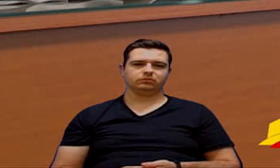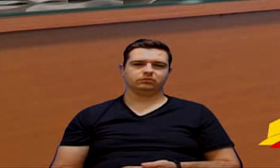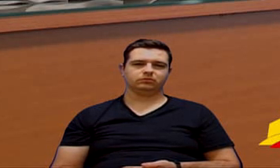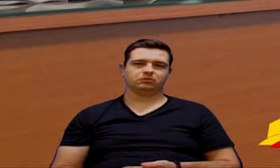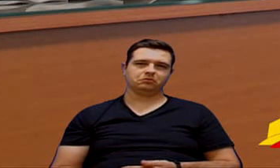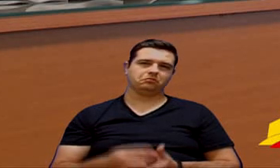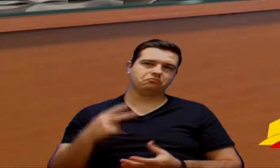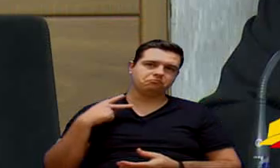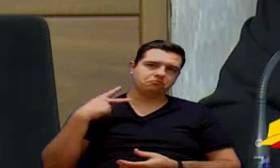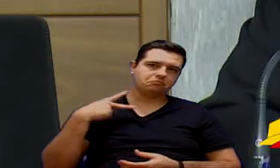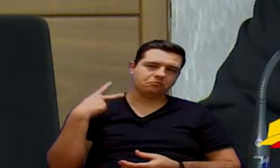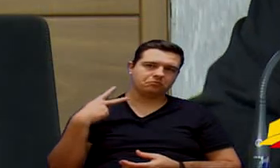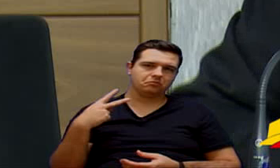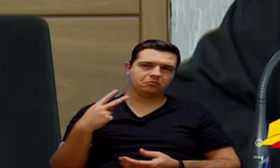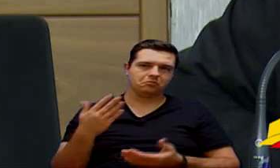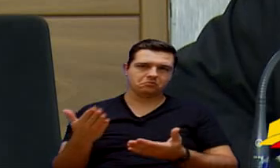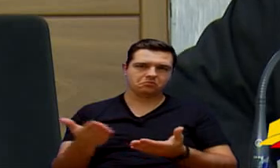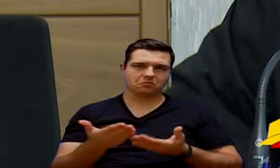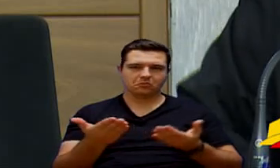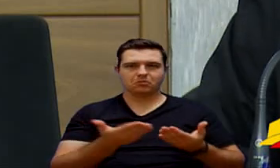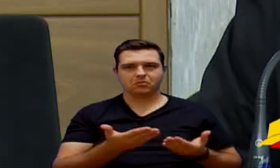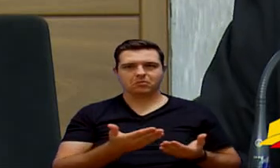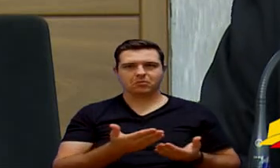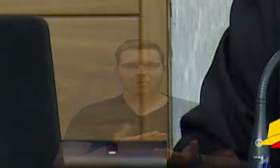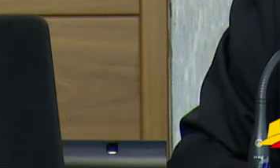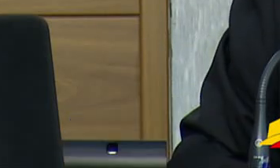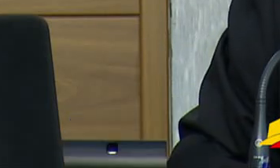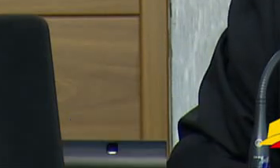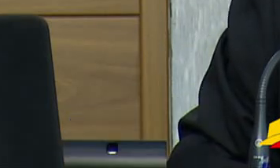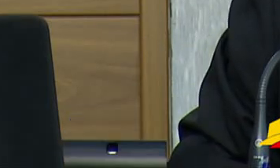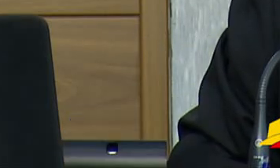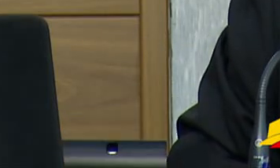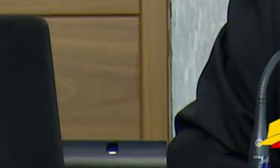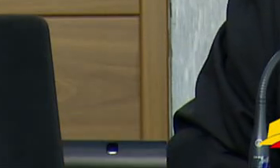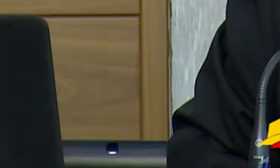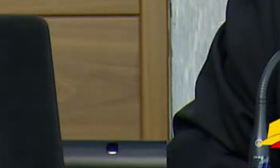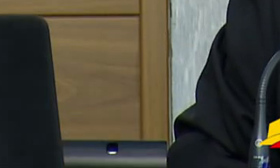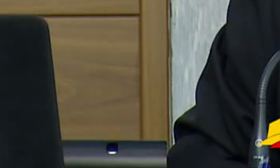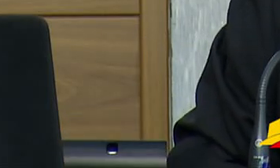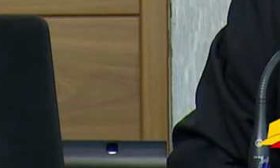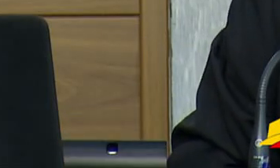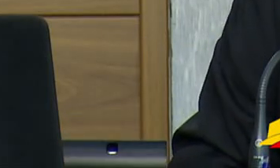Os vereadores que não colocar a presença vão ficar com falta na última sessão, hein?